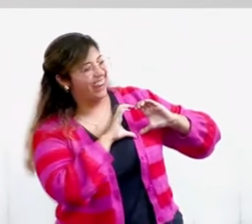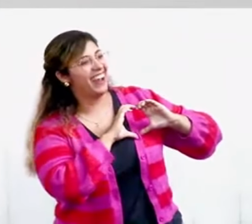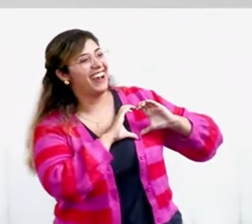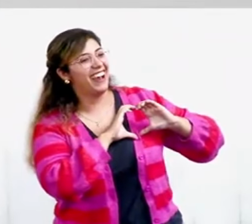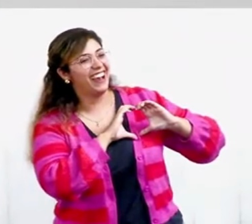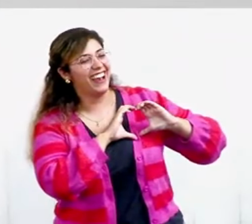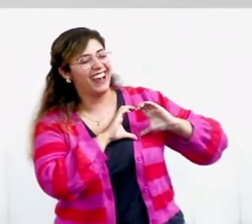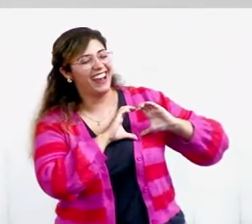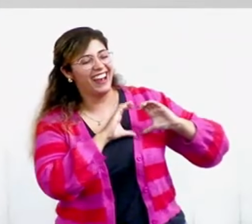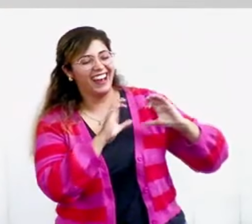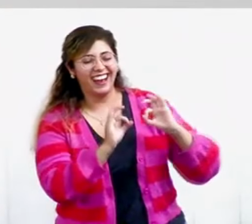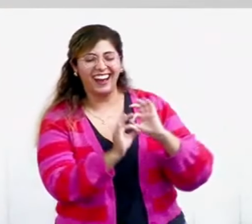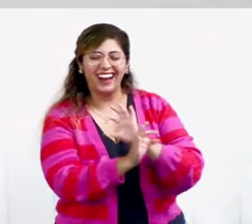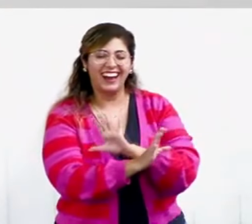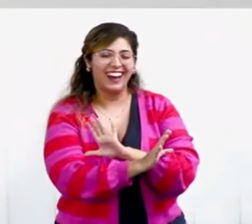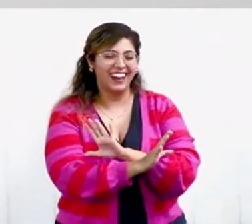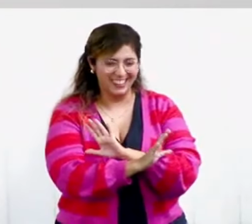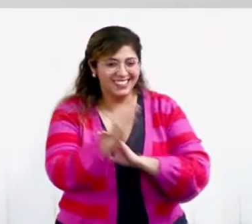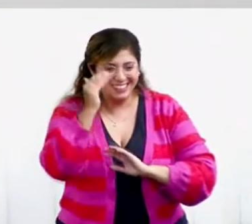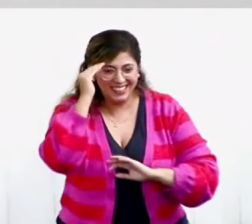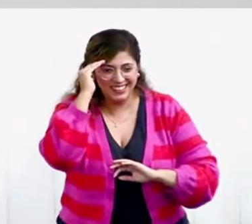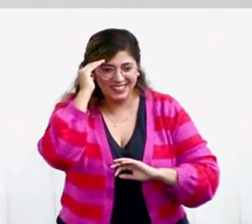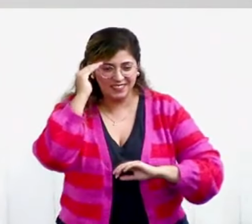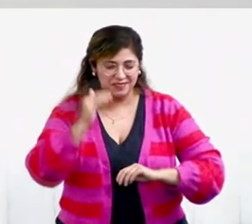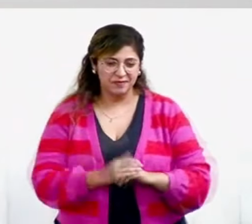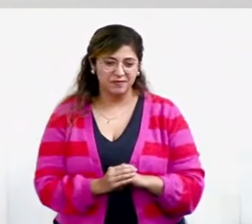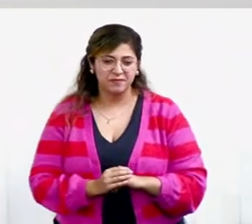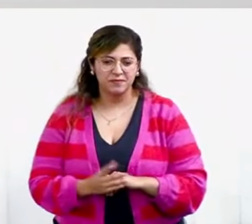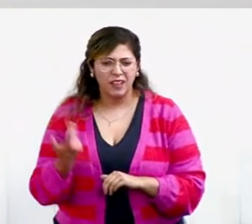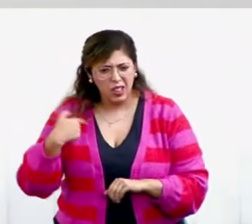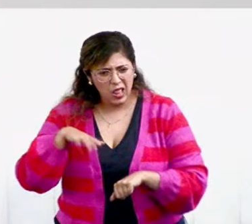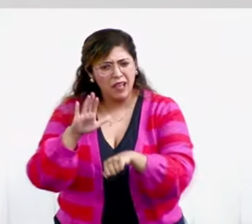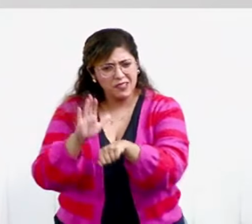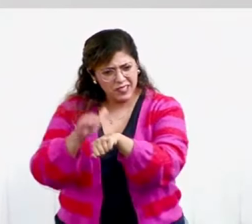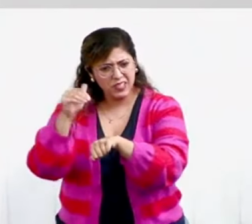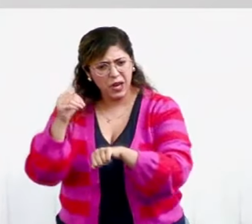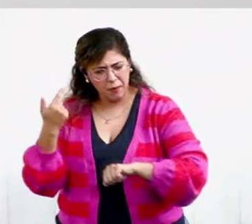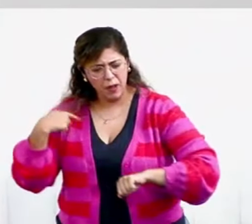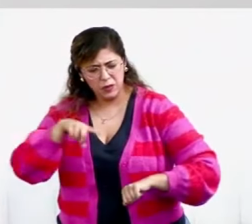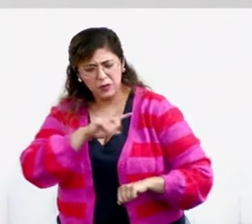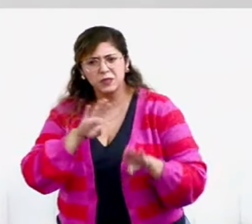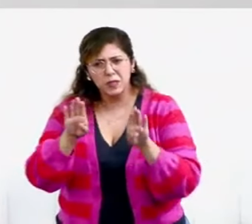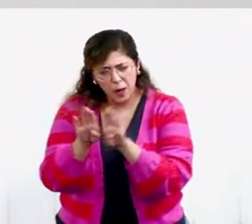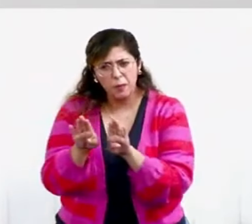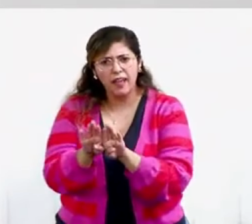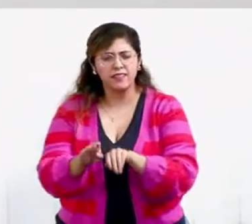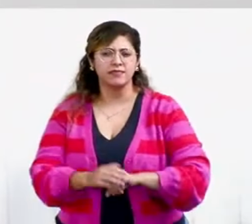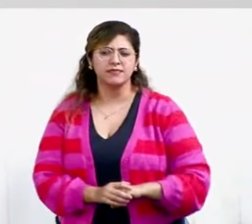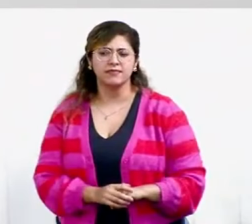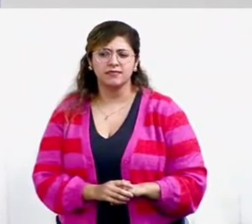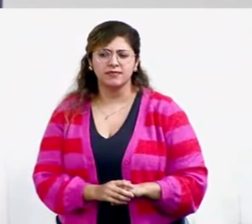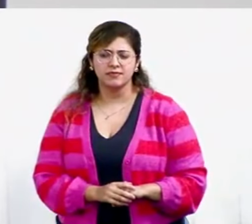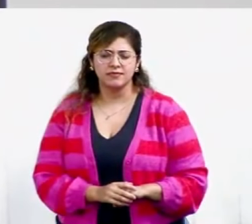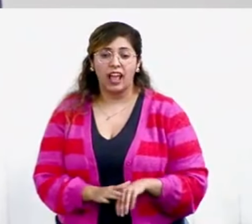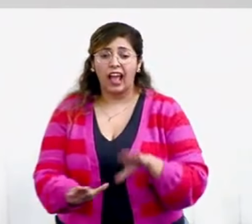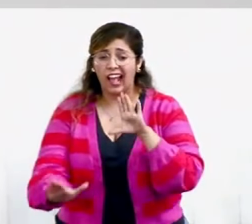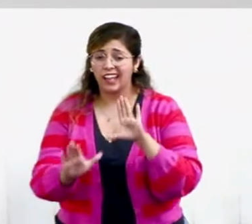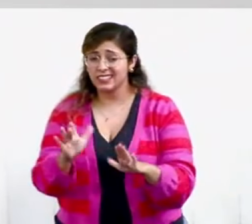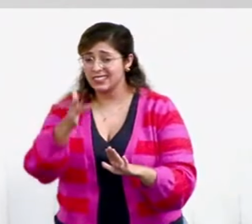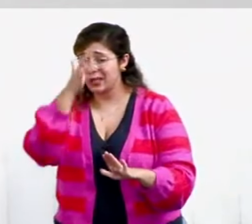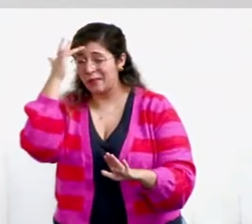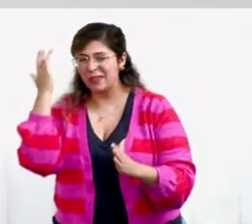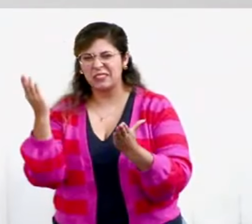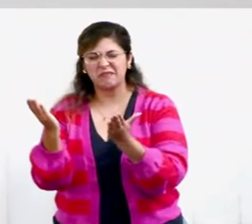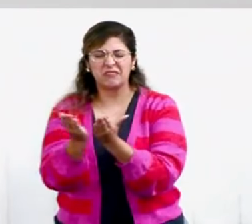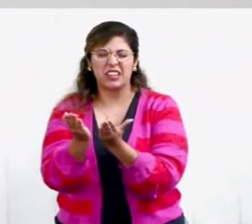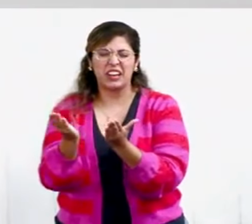a igreja de Éfeso e nos chama também a viver. Por isso que aquele que se diz crente, mas vive em